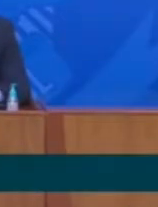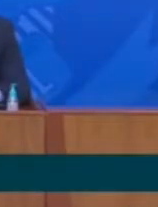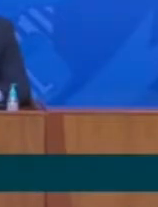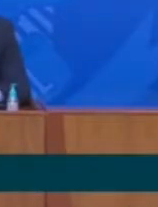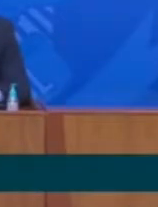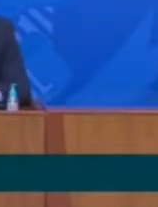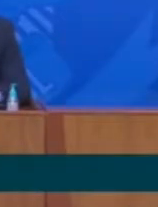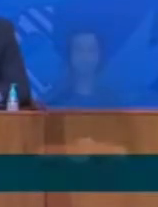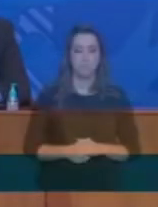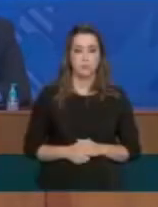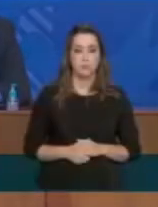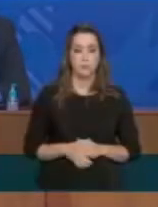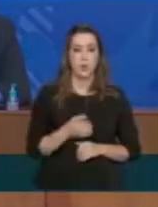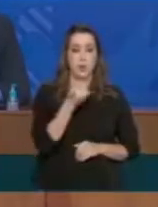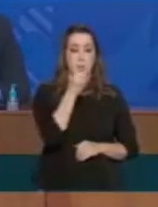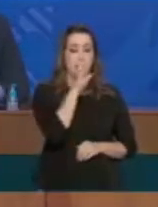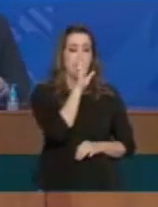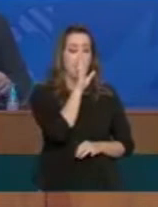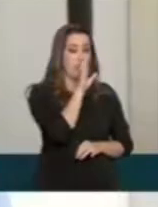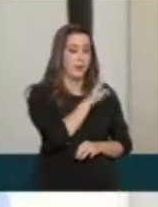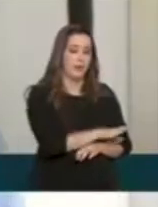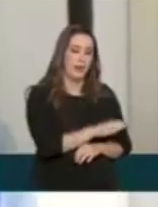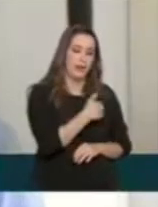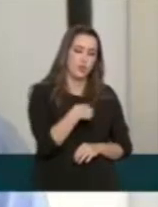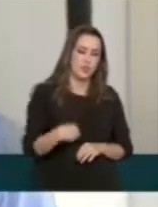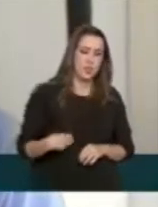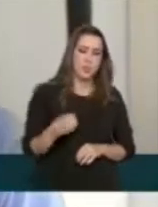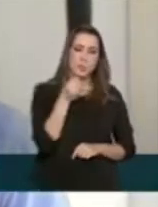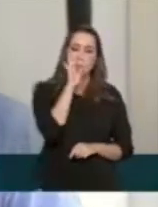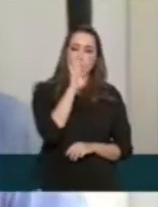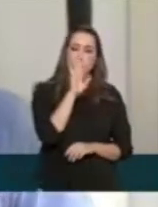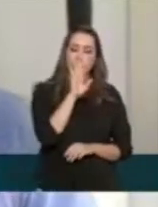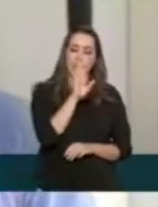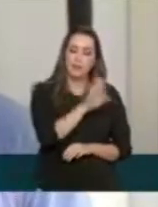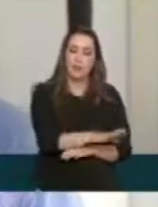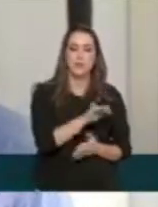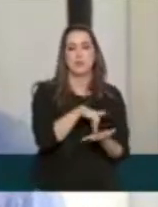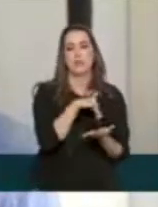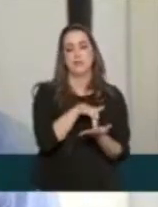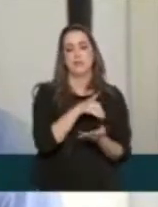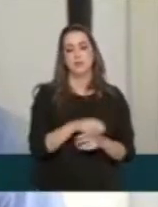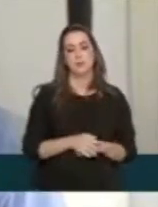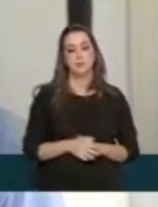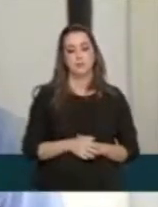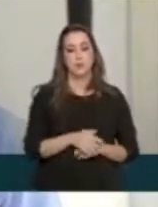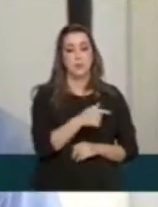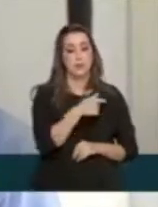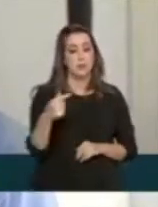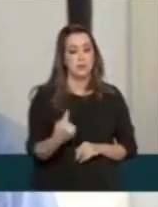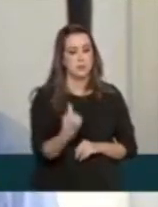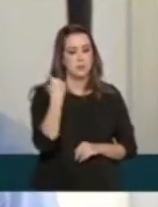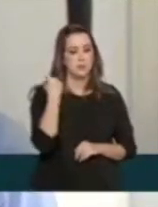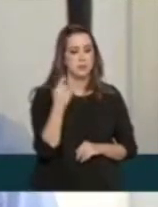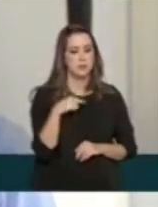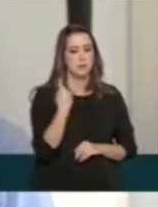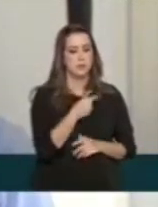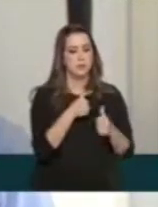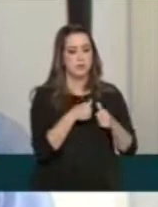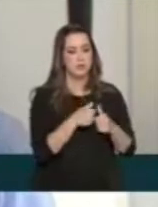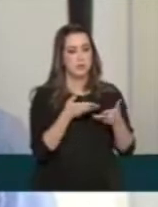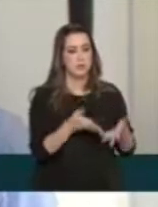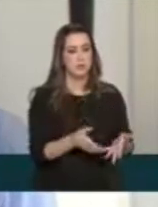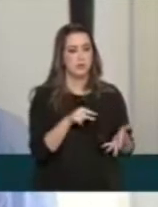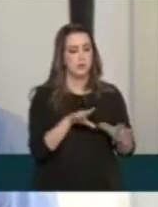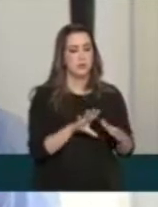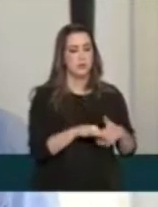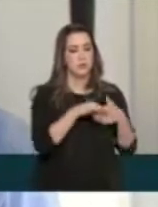Boa tarde, ministra. Boa tarde, secretário. Ministro, na semana passada, esteve aqui o líder